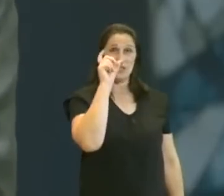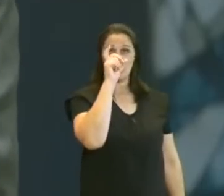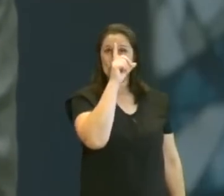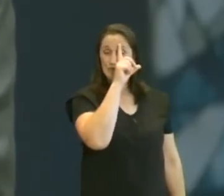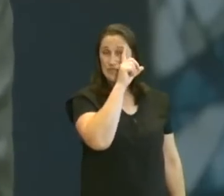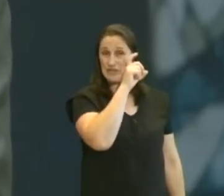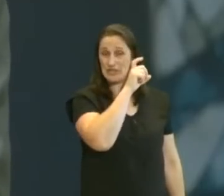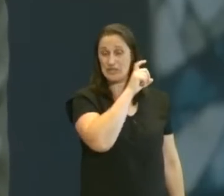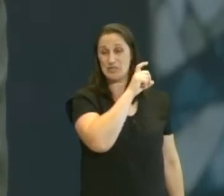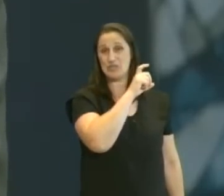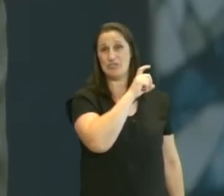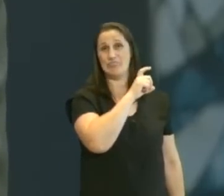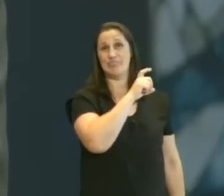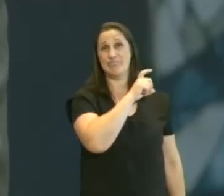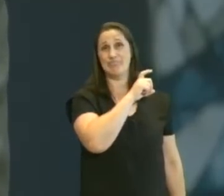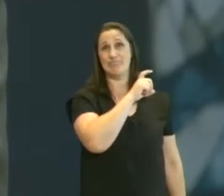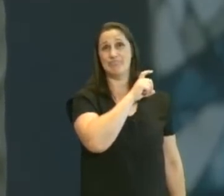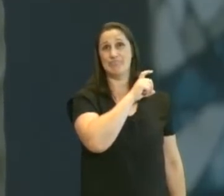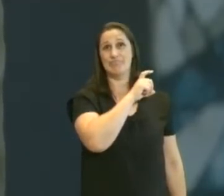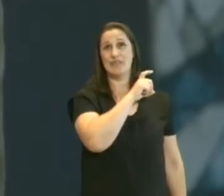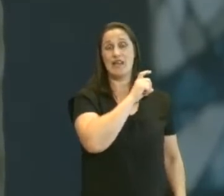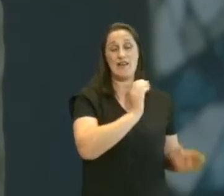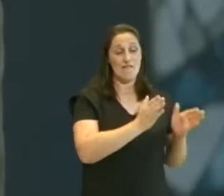chamada negação.